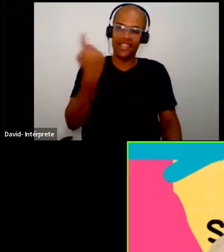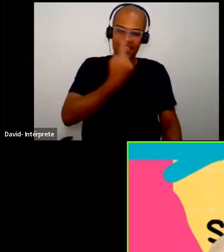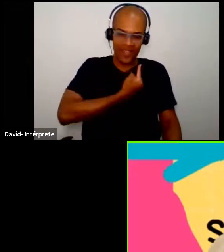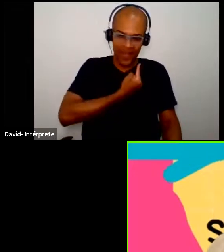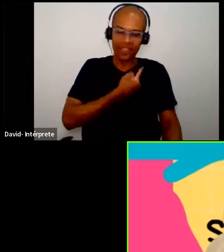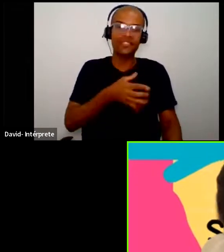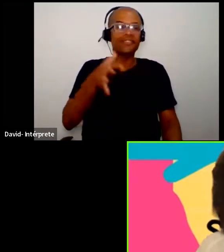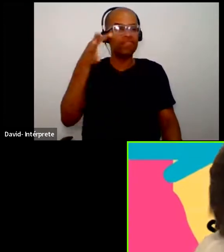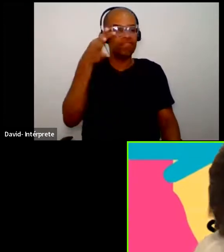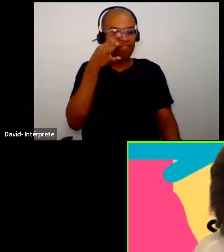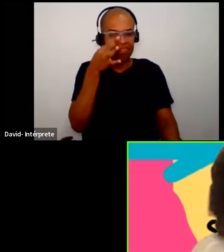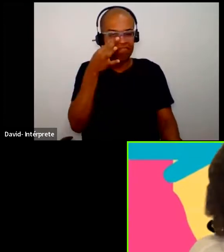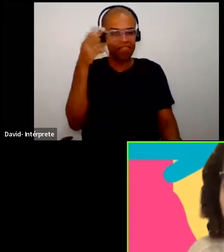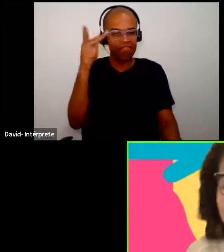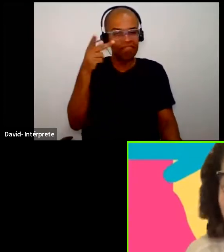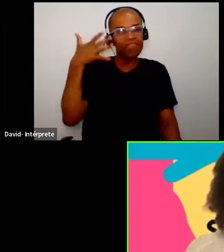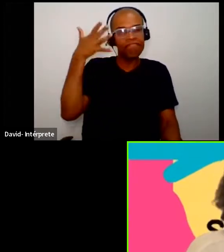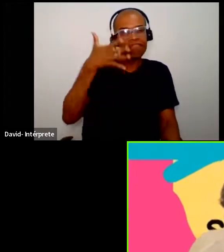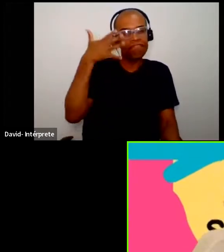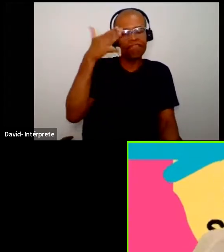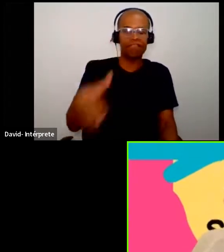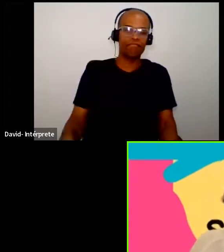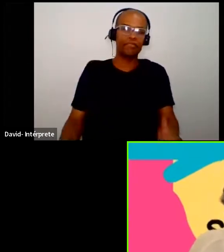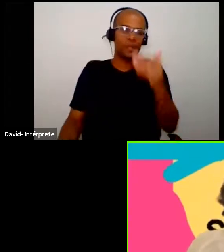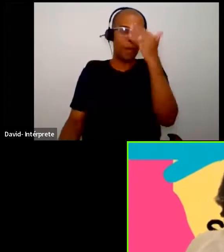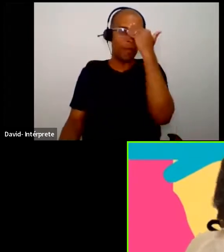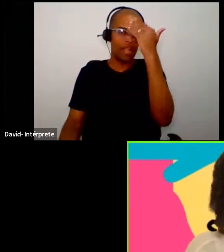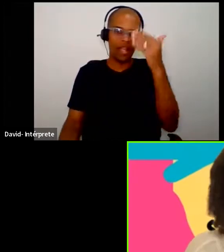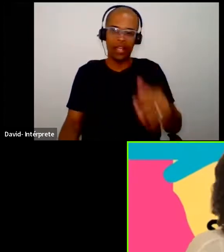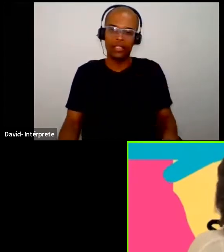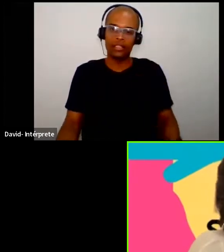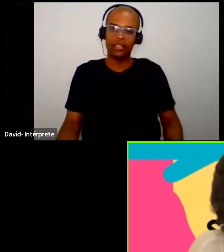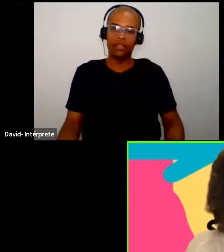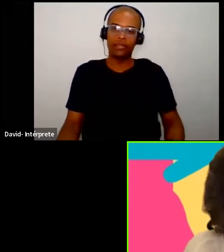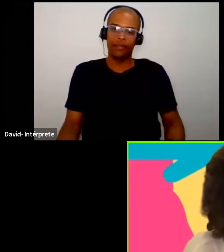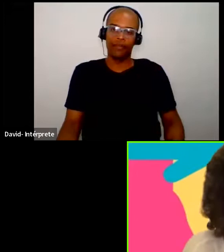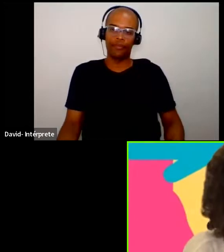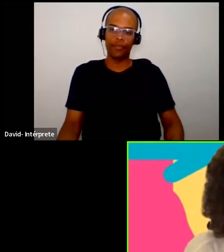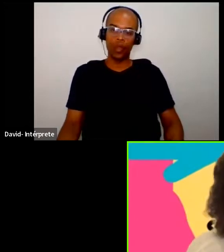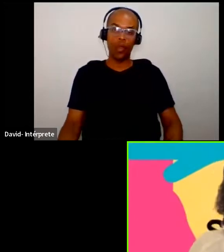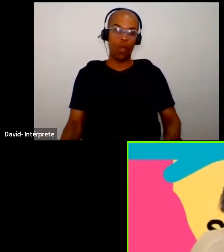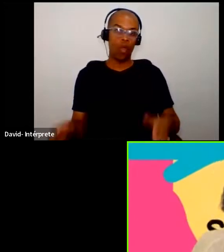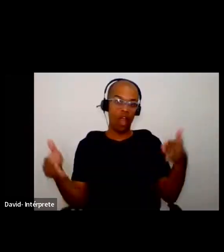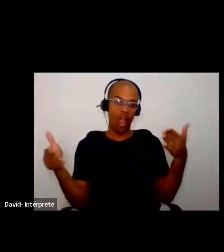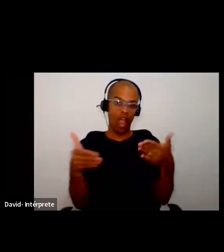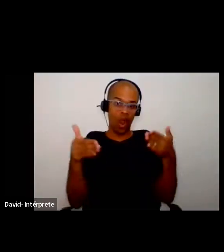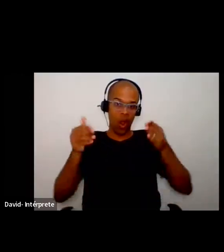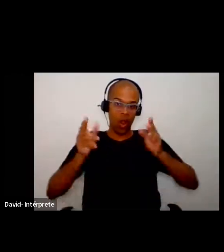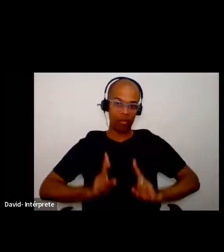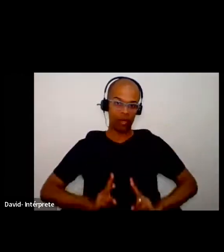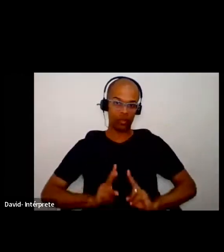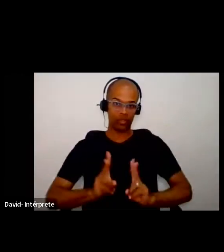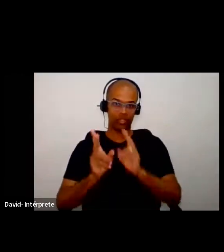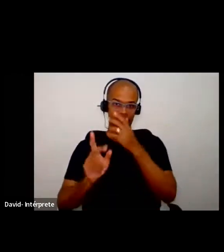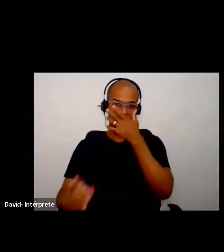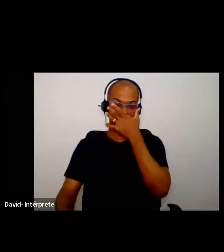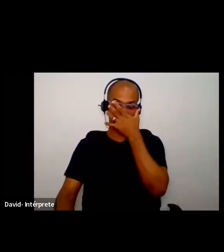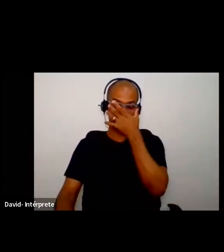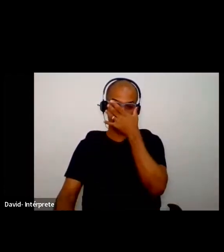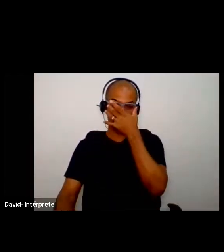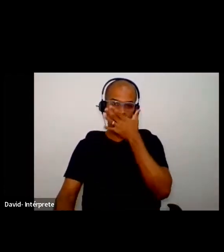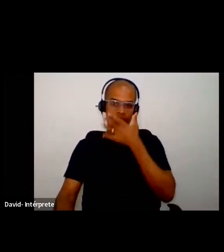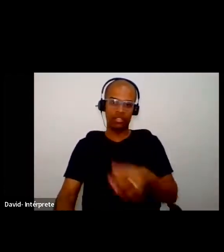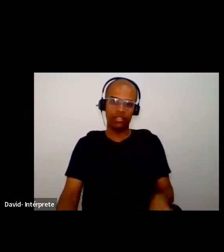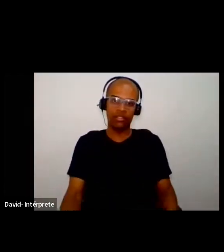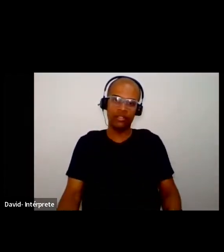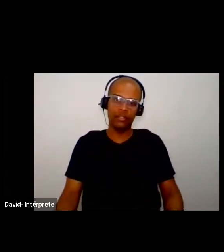ouvir. Muito obrigada. E agora, dando sequência, continuando aí com essa ideia